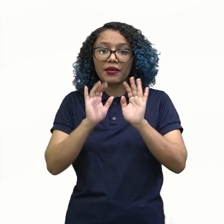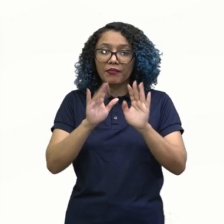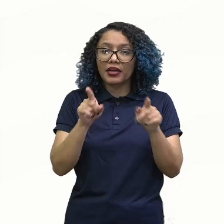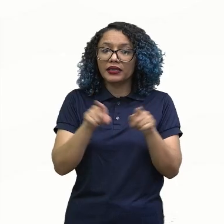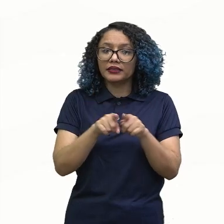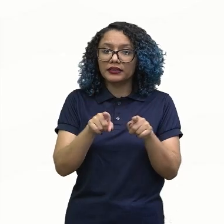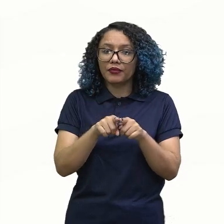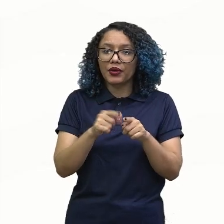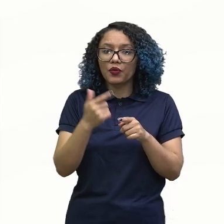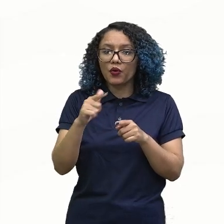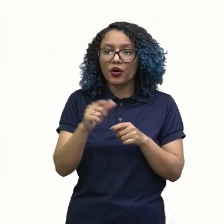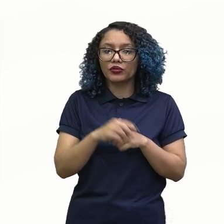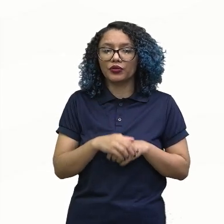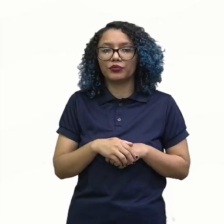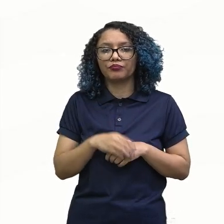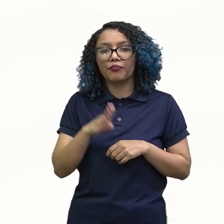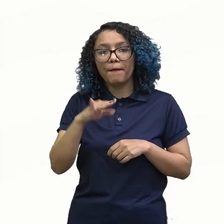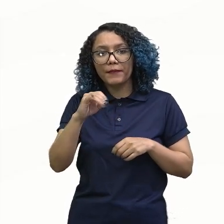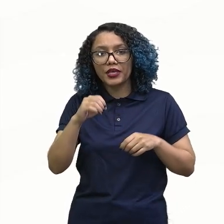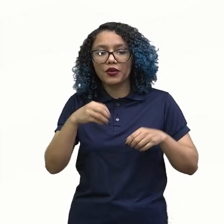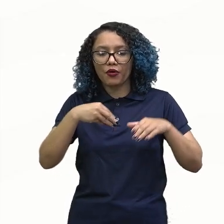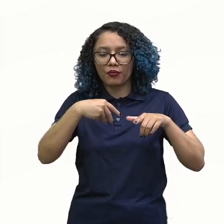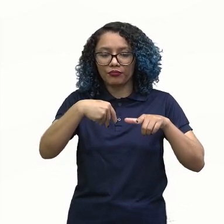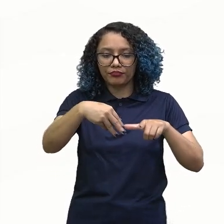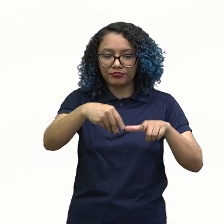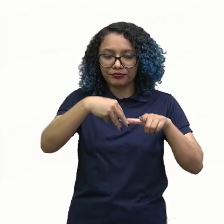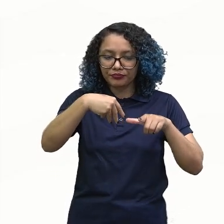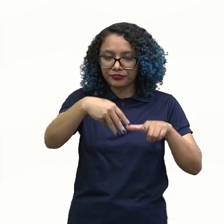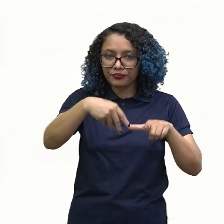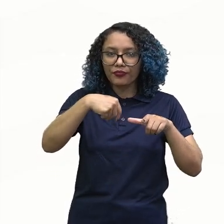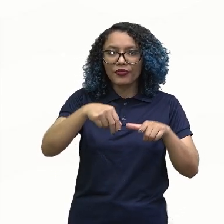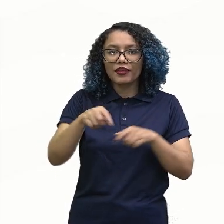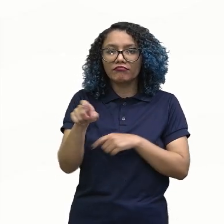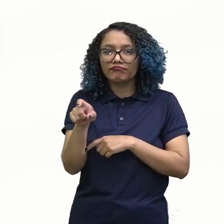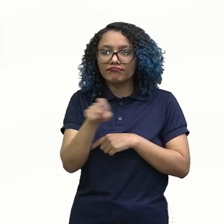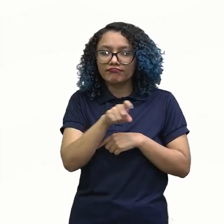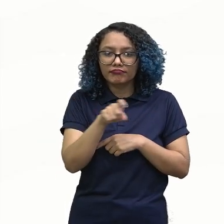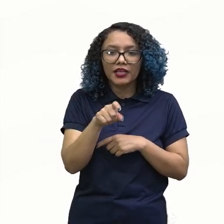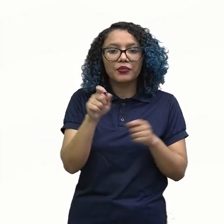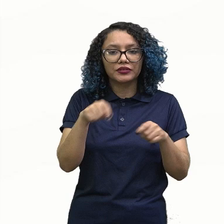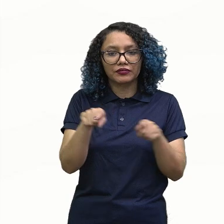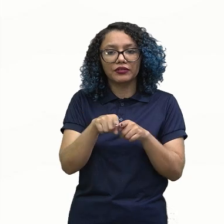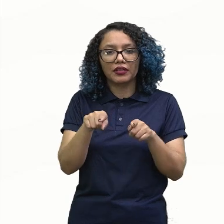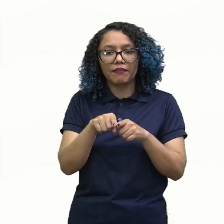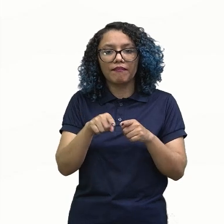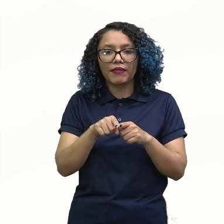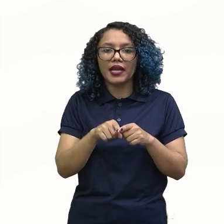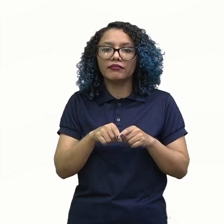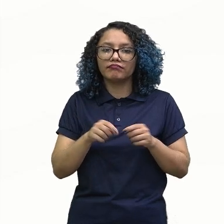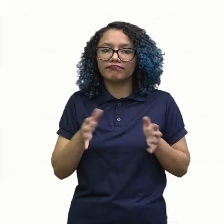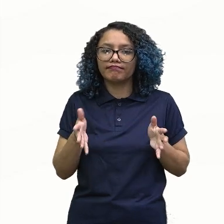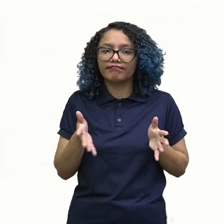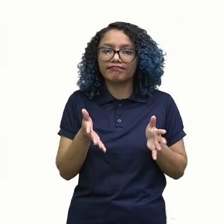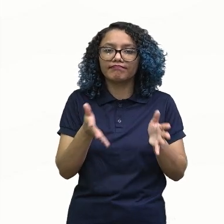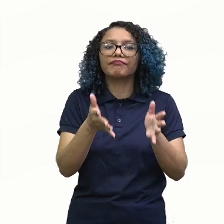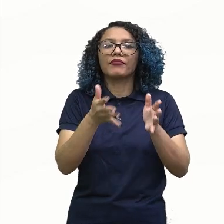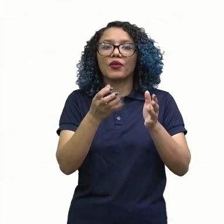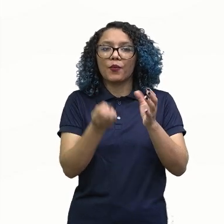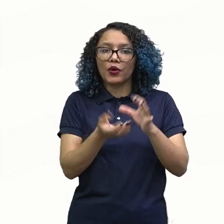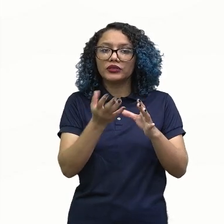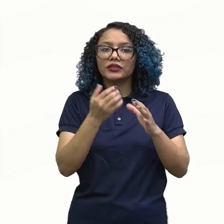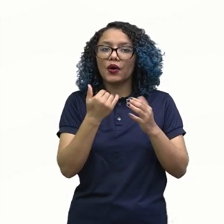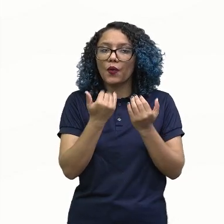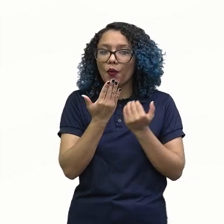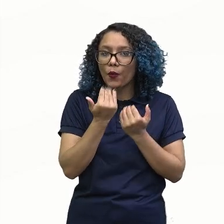os biofertilizantes que irão dar a produção de alimento, como você percebe aí, sempre.